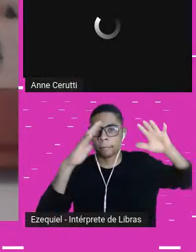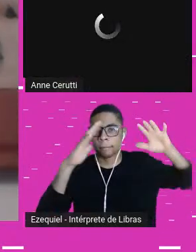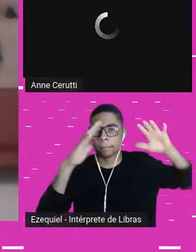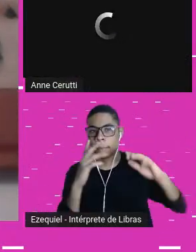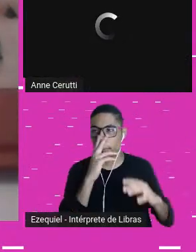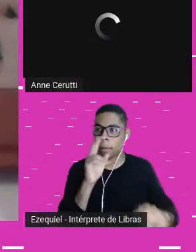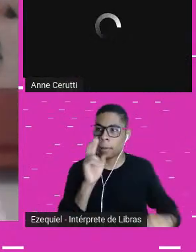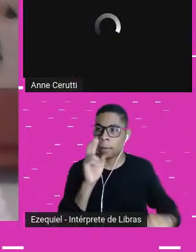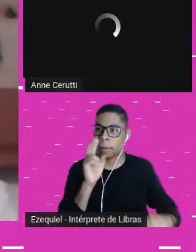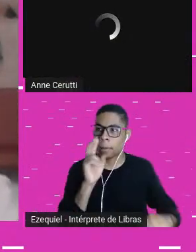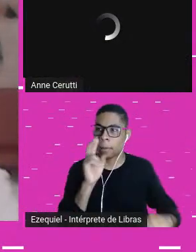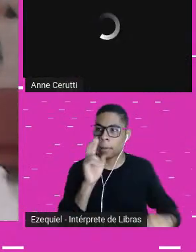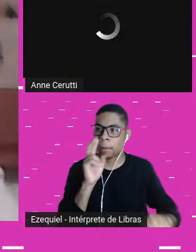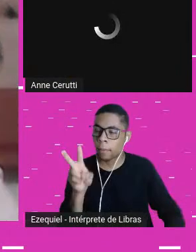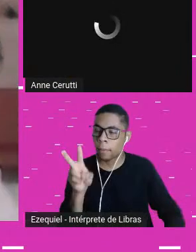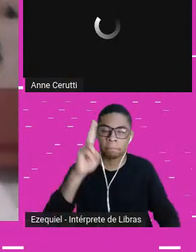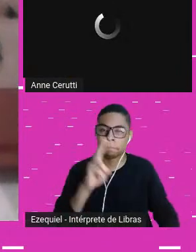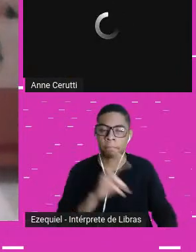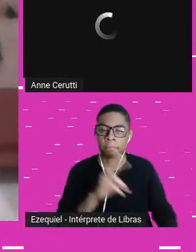no espaço, né.